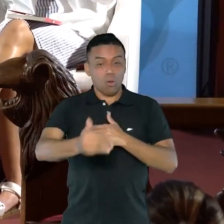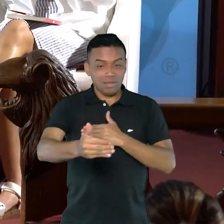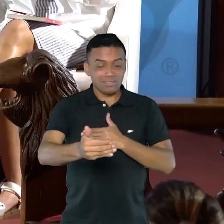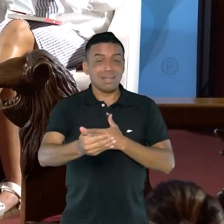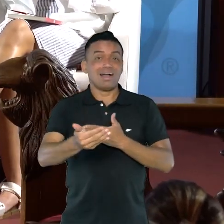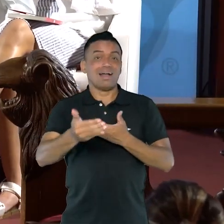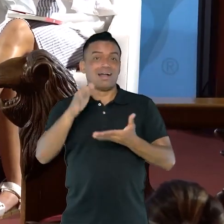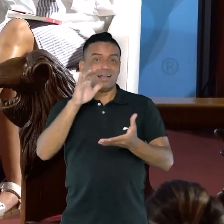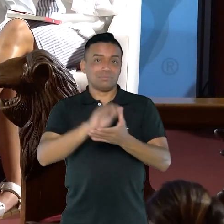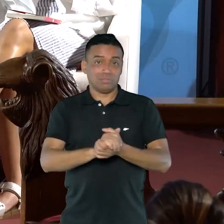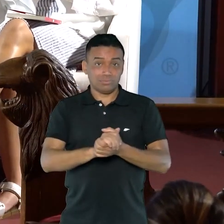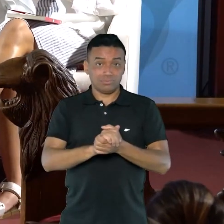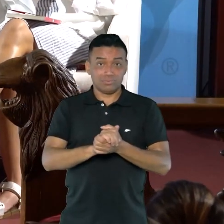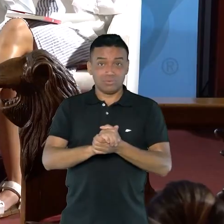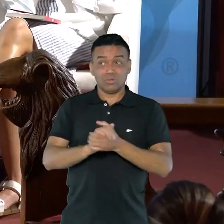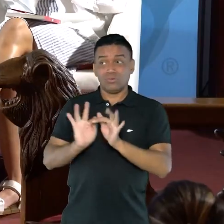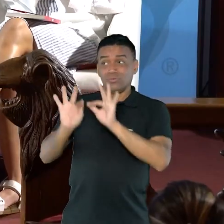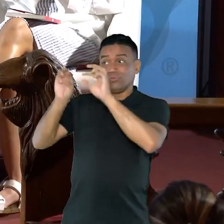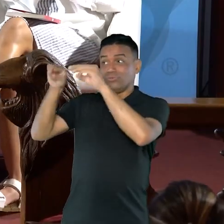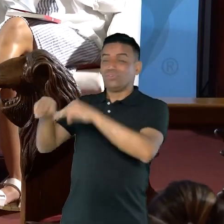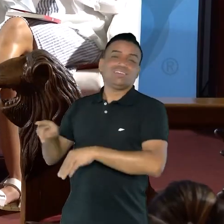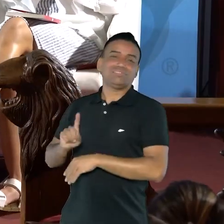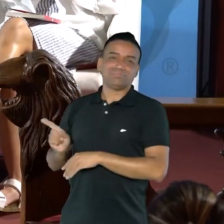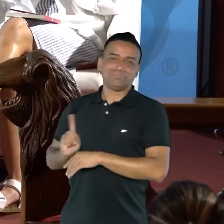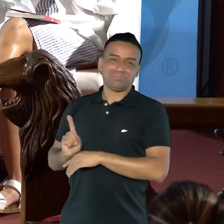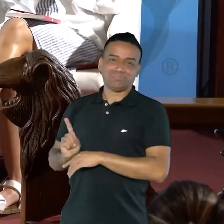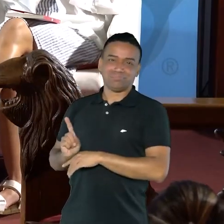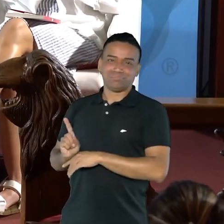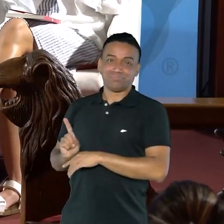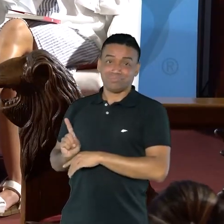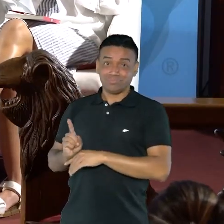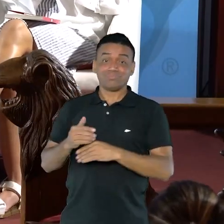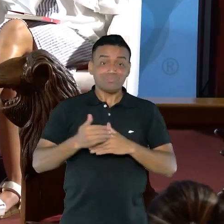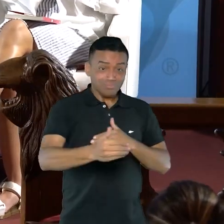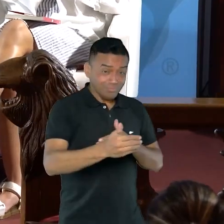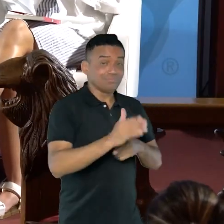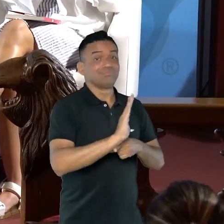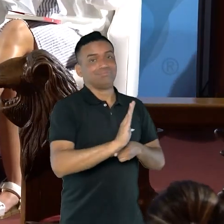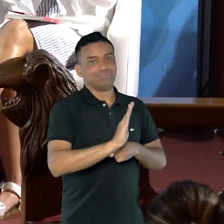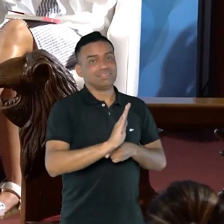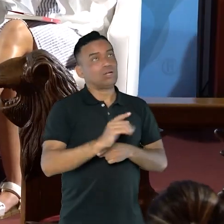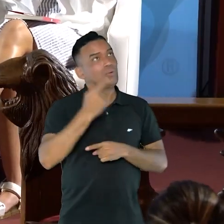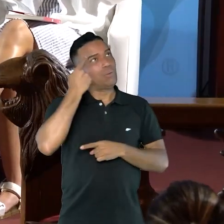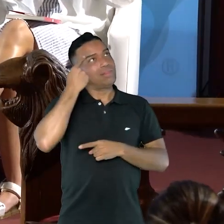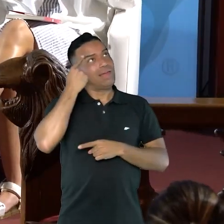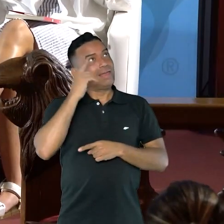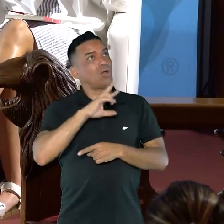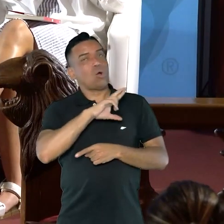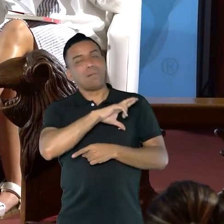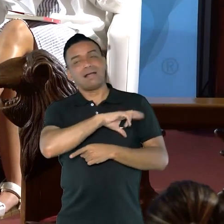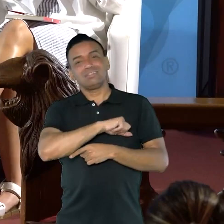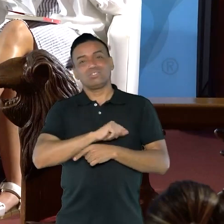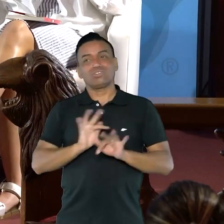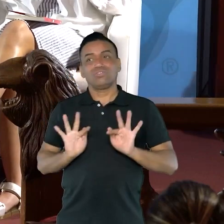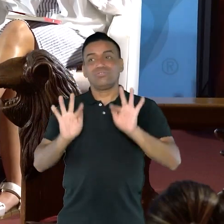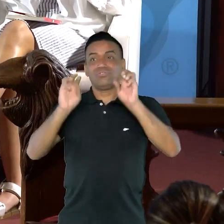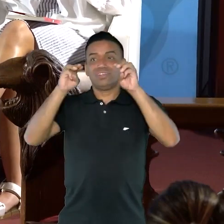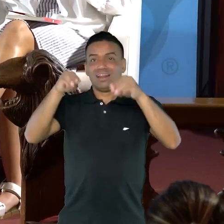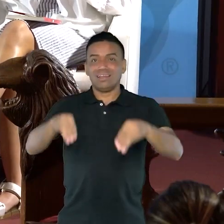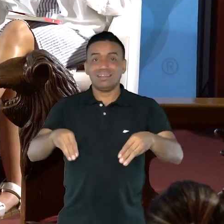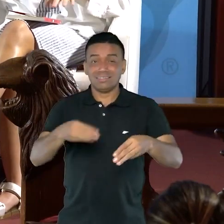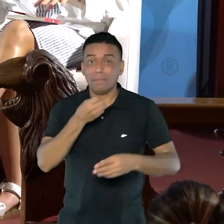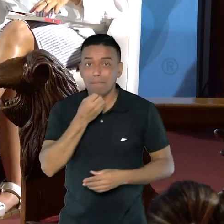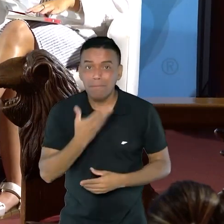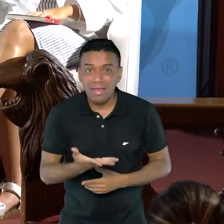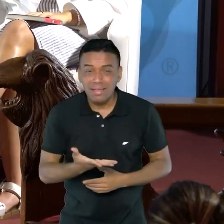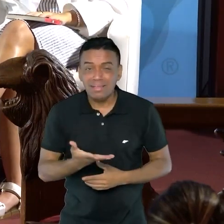de terminar com o casamento. Porque é uma ideia, né, romântica de que tudo finaliza bem. Quando a gente vai